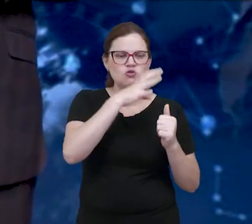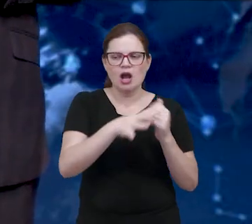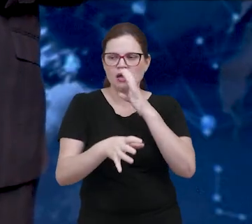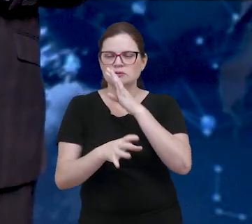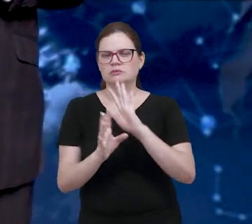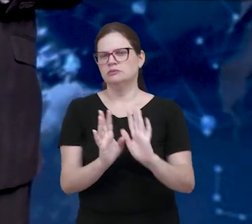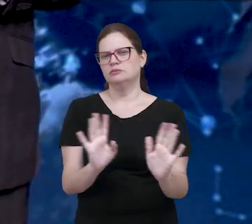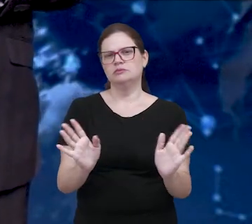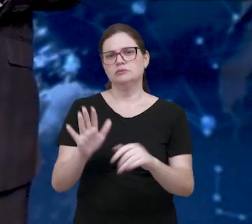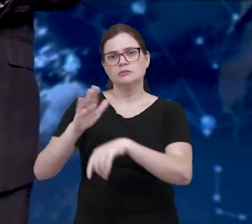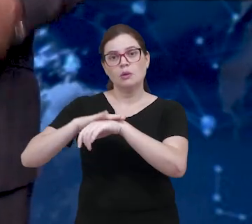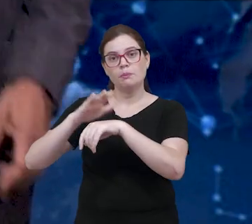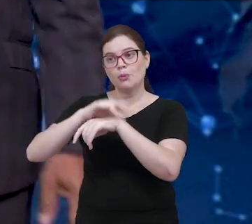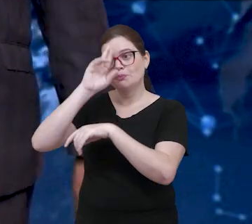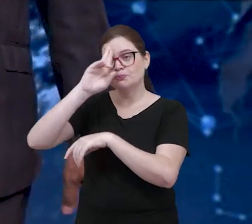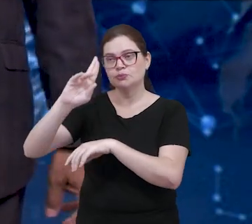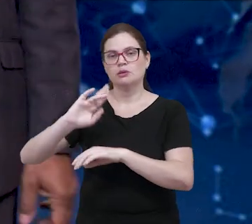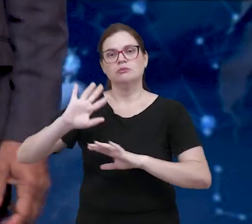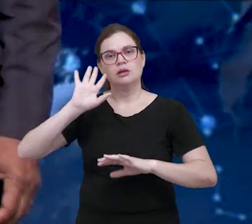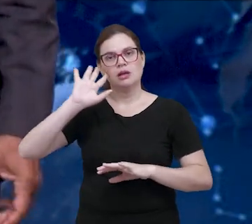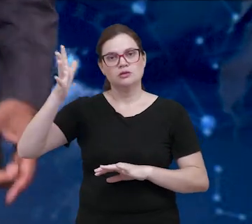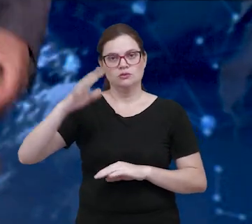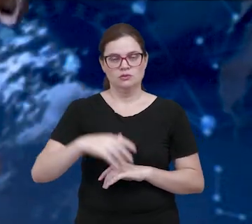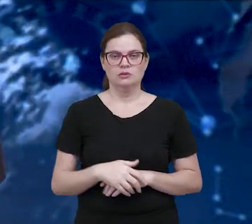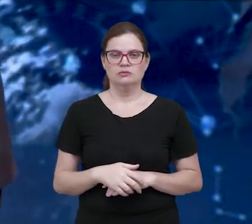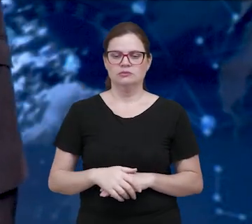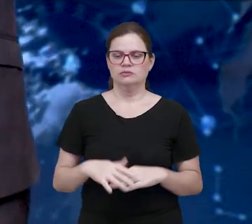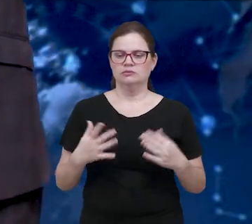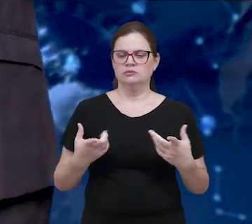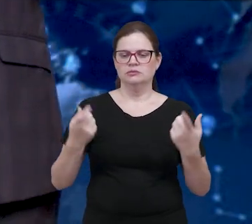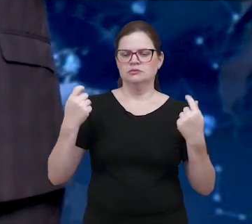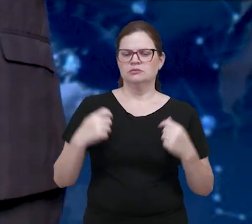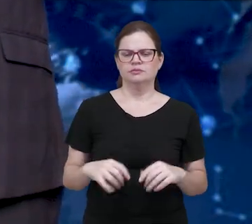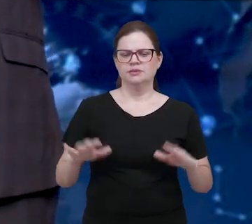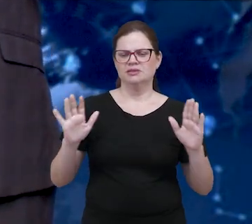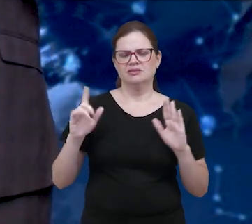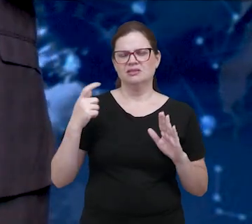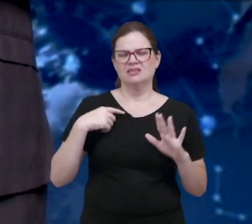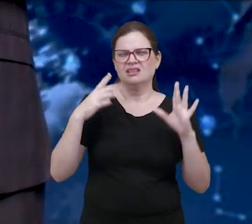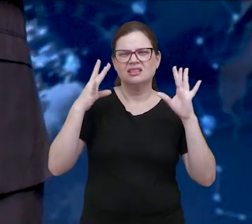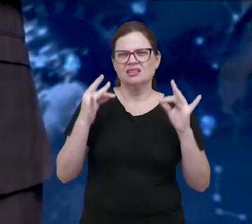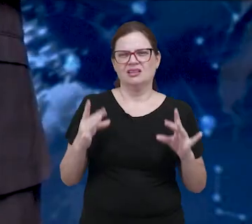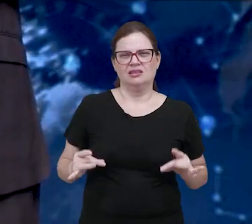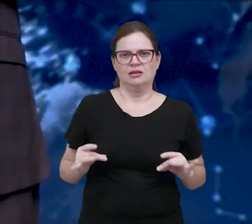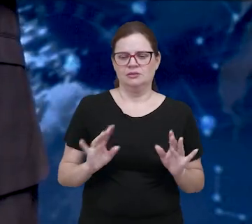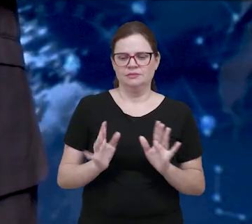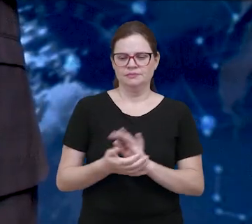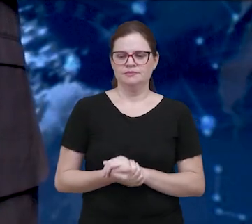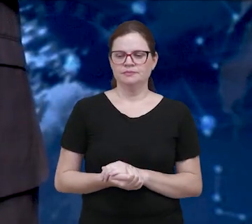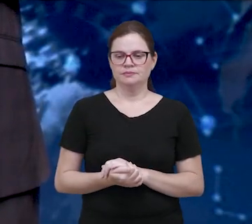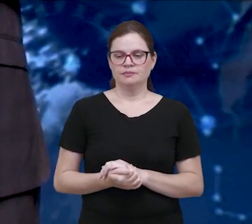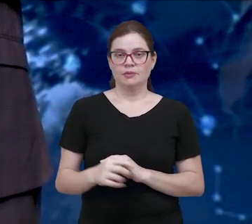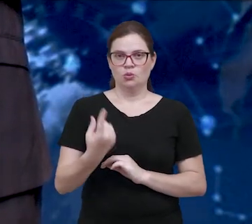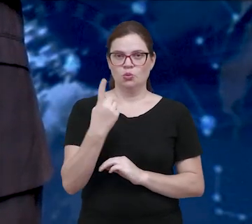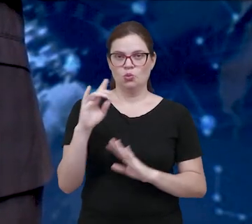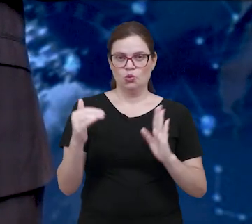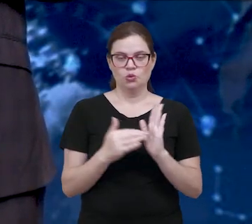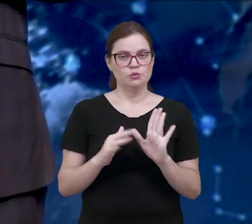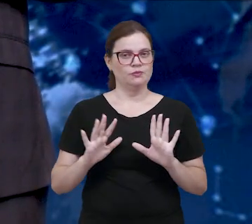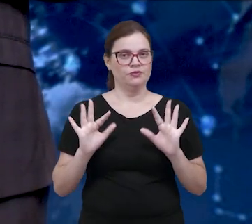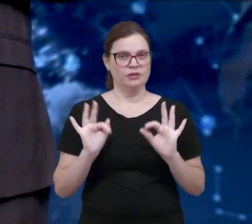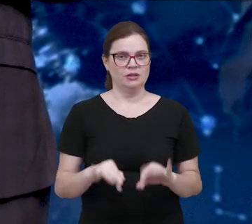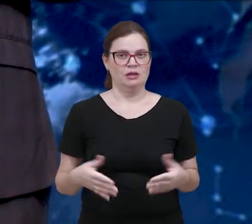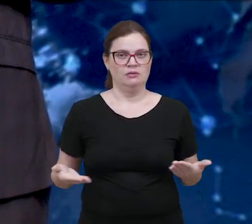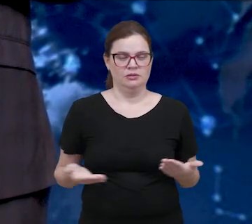Senhor o faz. Romanos 14, 5 a 6. Então, tem gente que fica com esses detalhezinhos, né? Eu queria fazer uma consideração finalmente